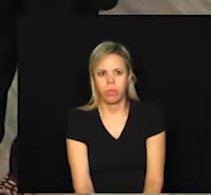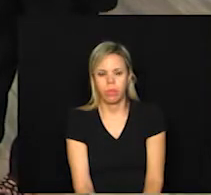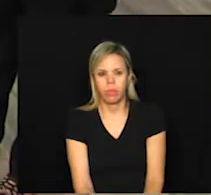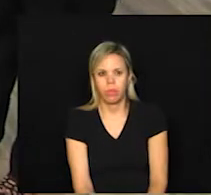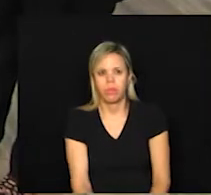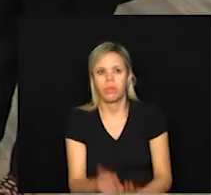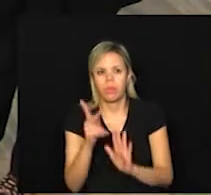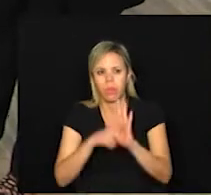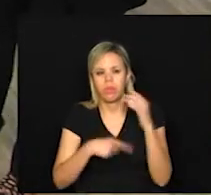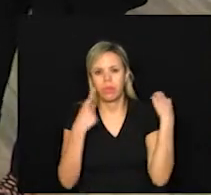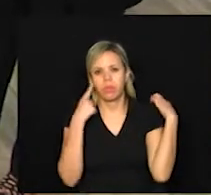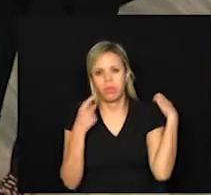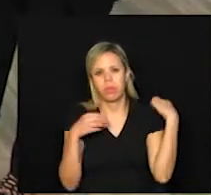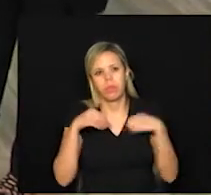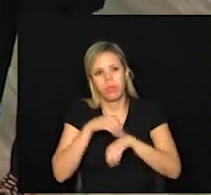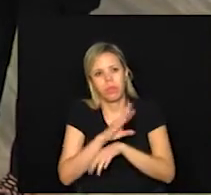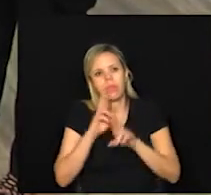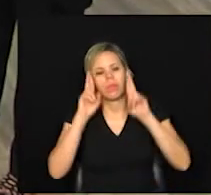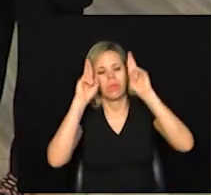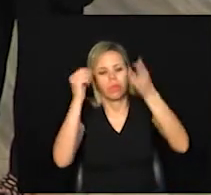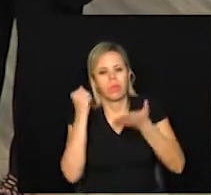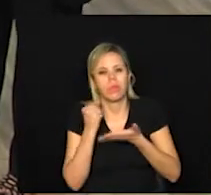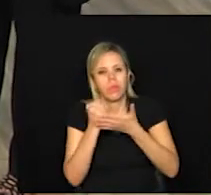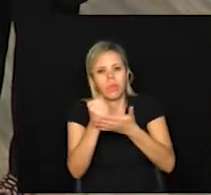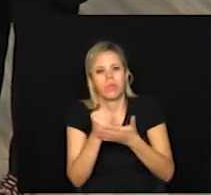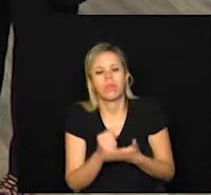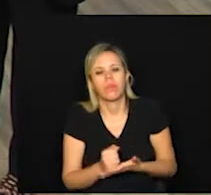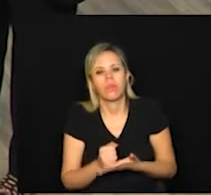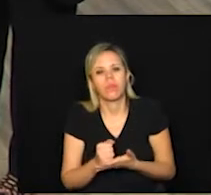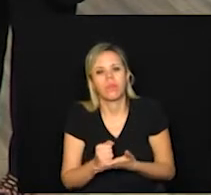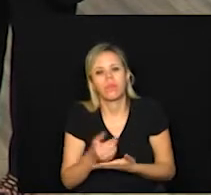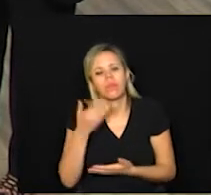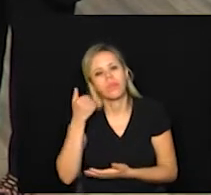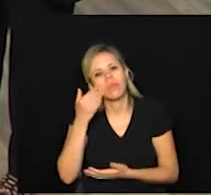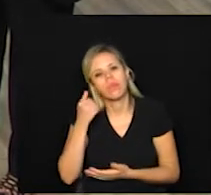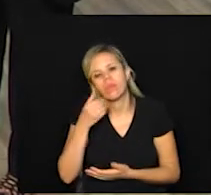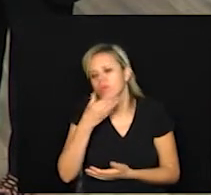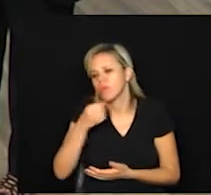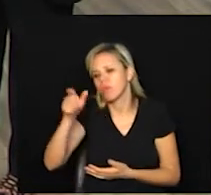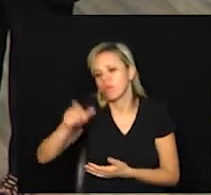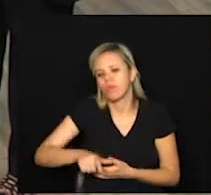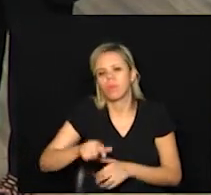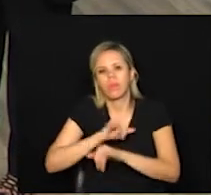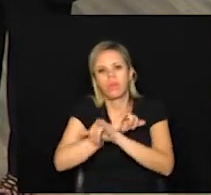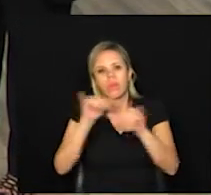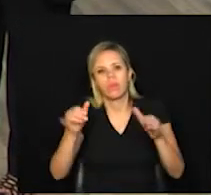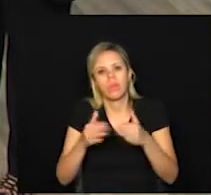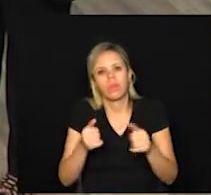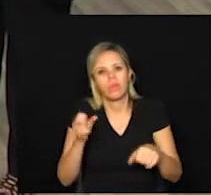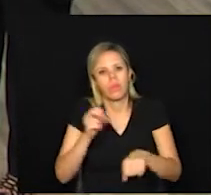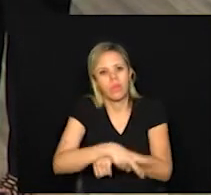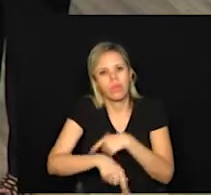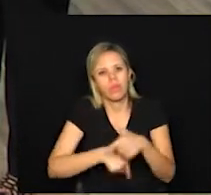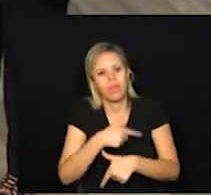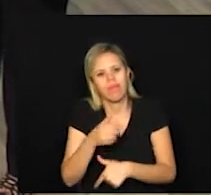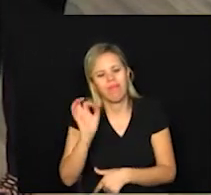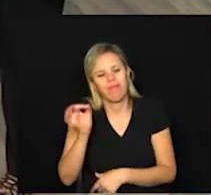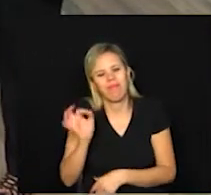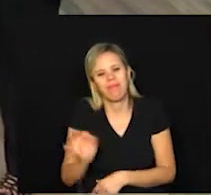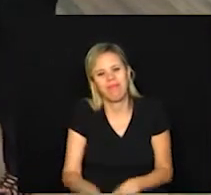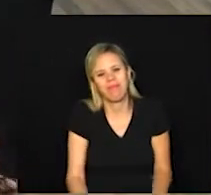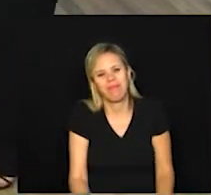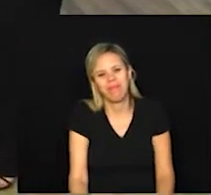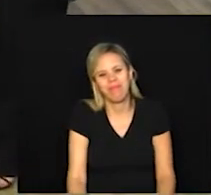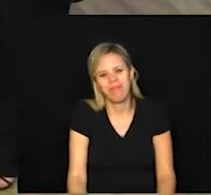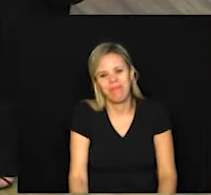Projeto interessante que traz dignidade, né, seu Carlos aproveitou para fazer a propaganda e pediu emprego, né? E tá certíssimo